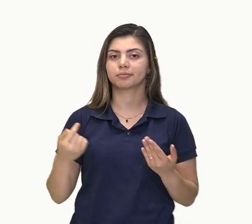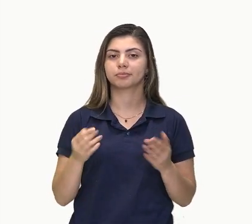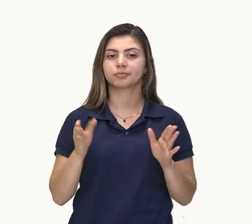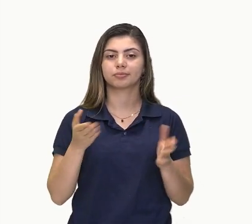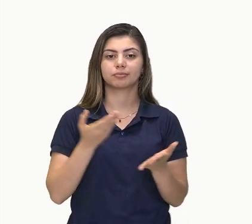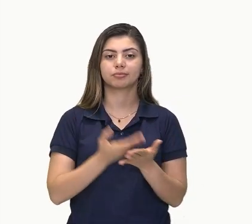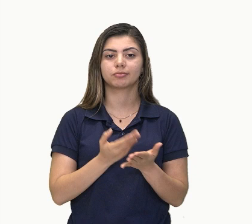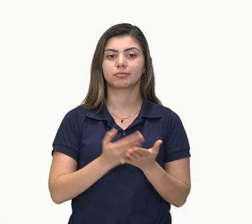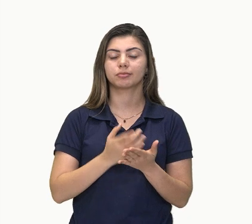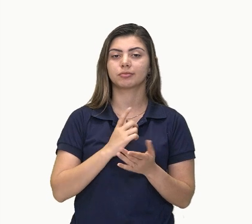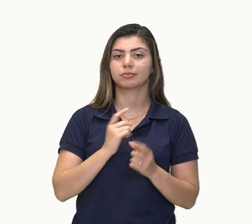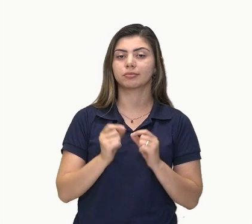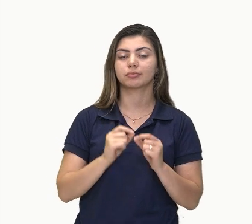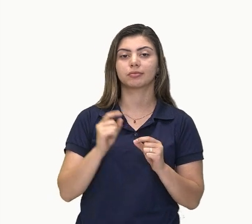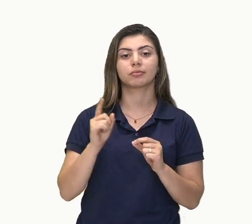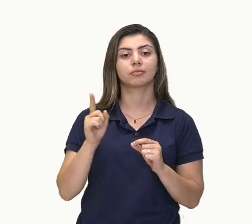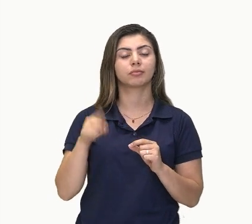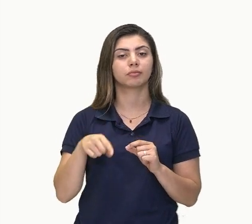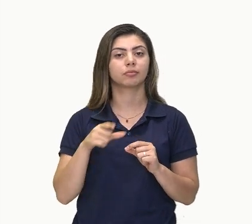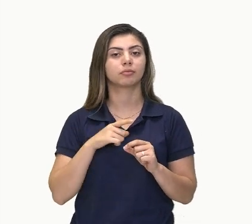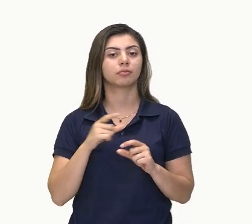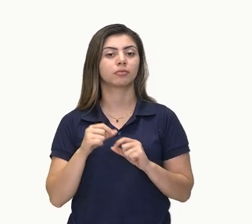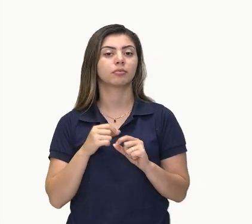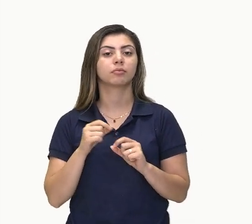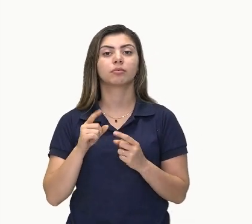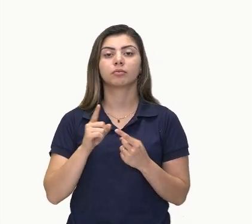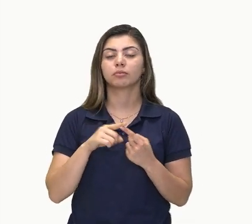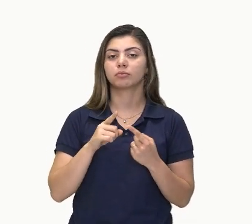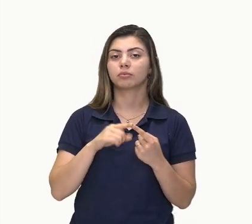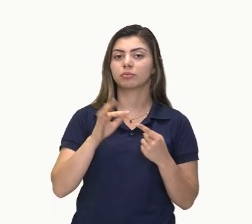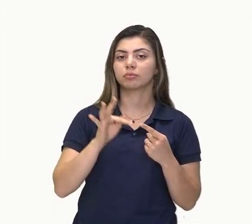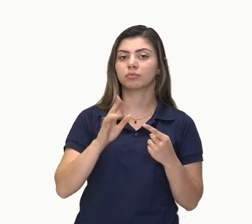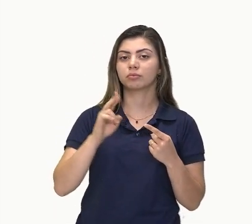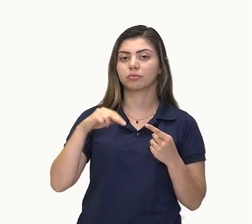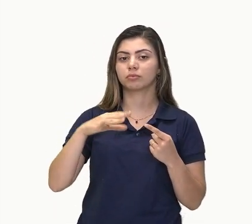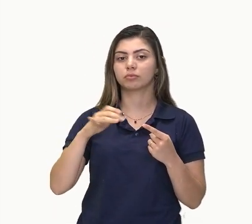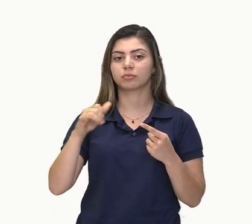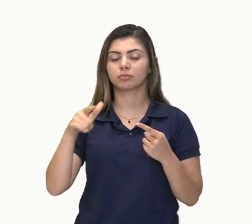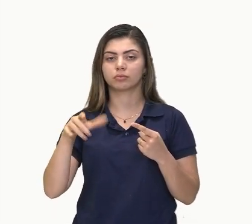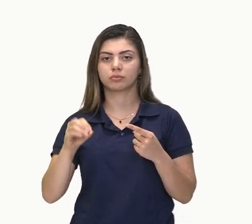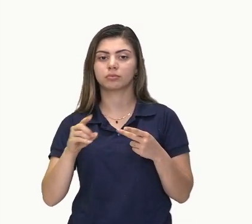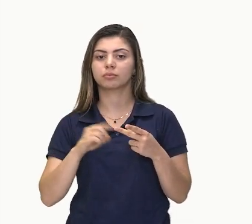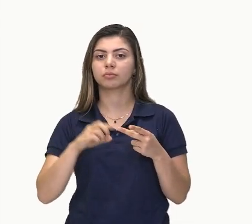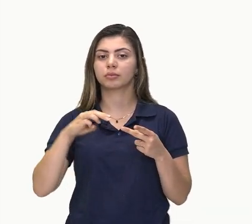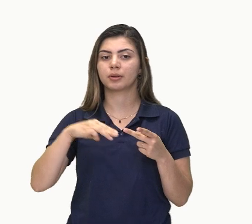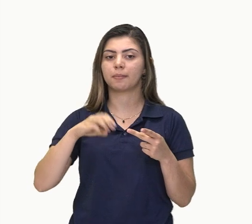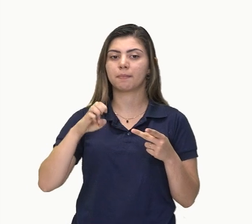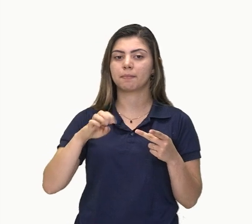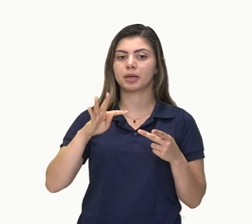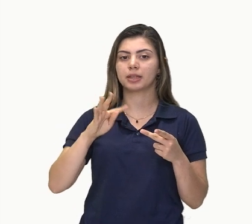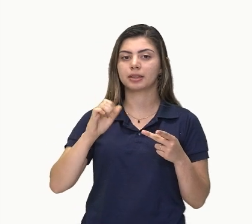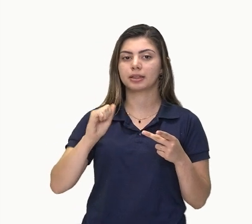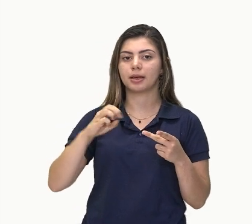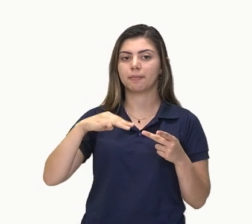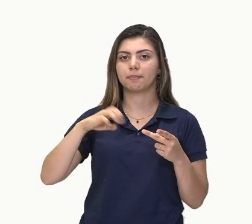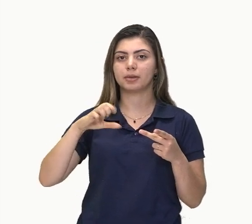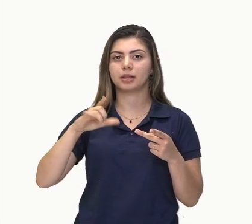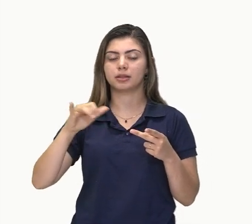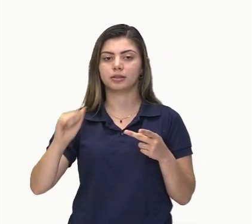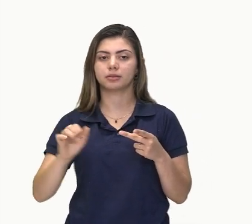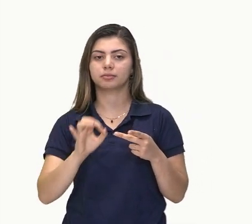isômero de função e metameria, tá? Dando continuidade, aqui tem outro exemplo de